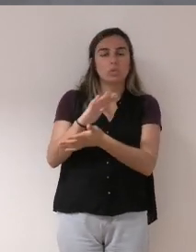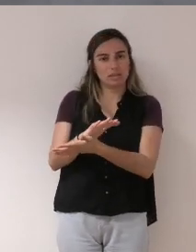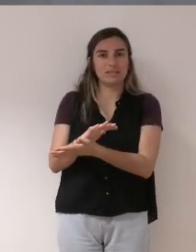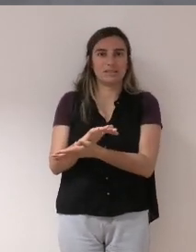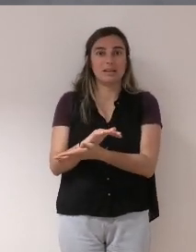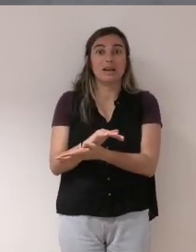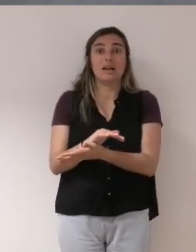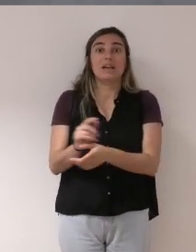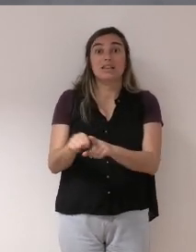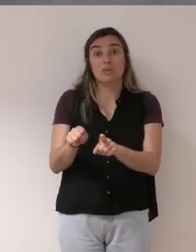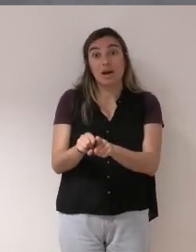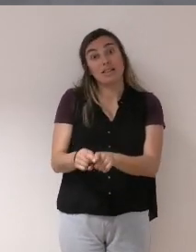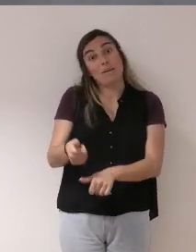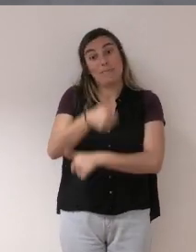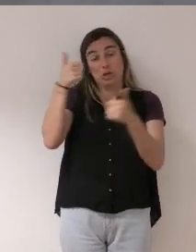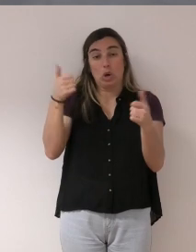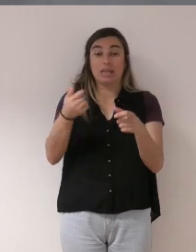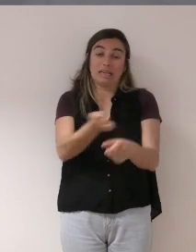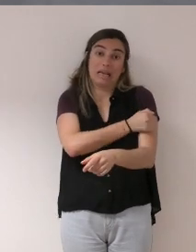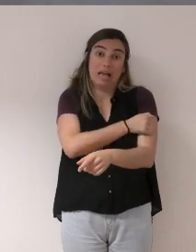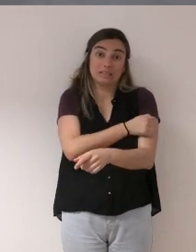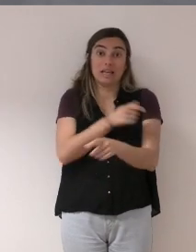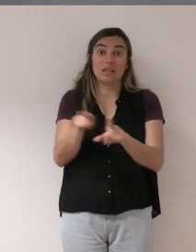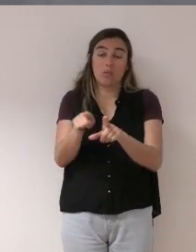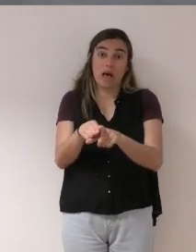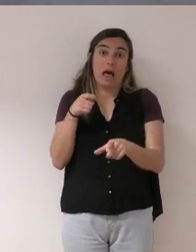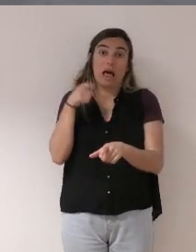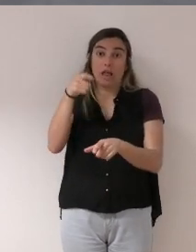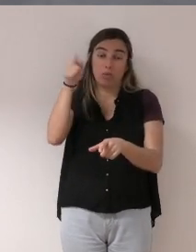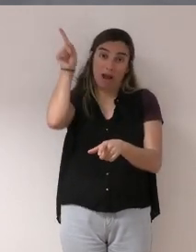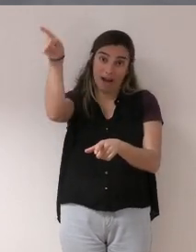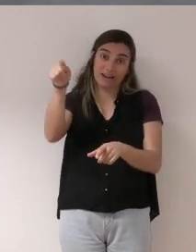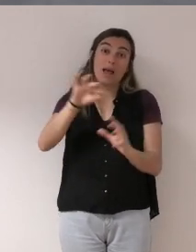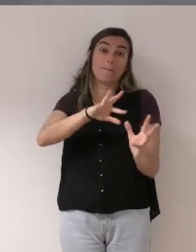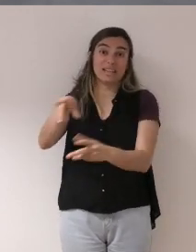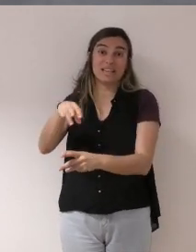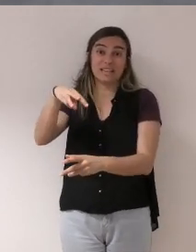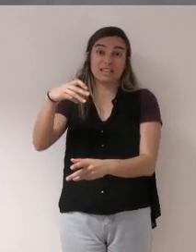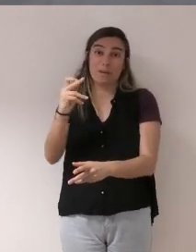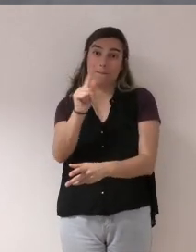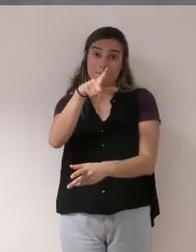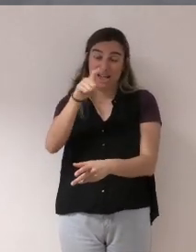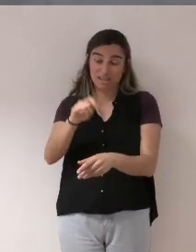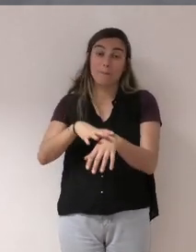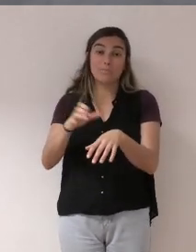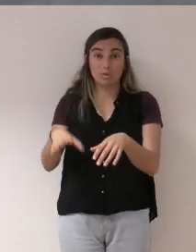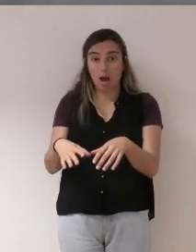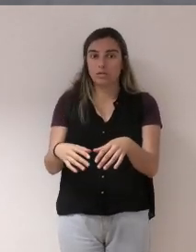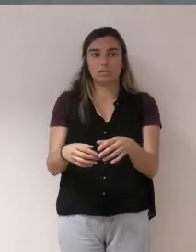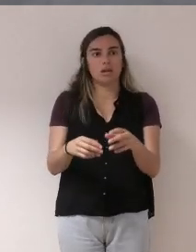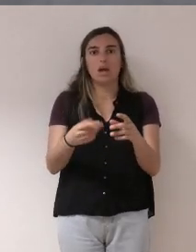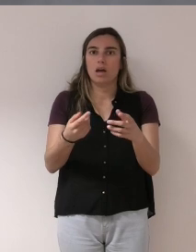reservar um apartamento em Marte, não é? Dado a teor das notícias que nos vão chegando todos os